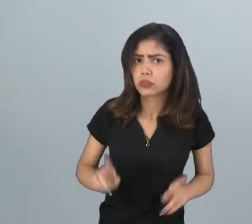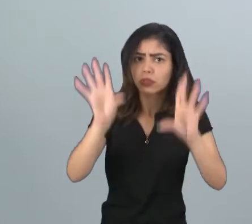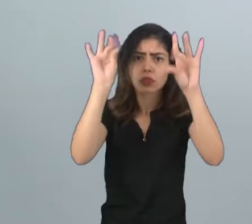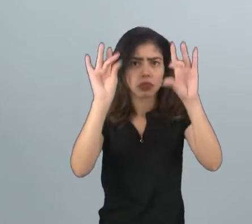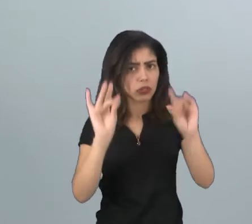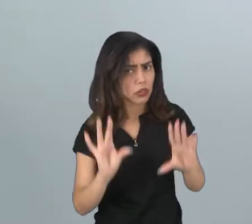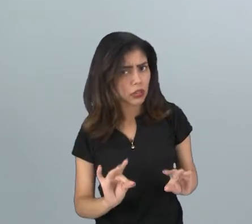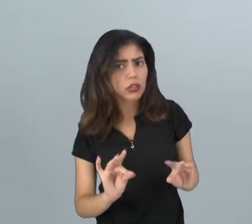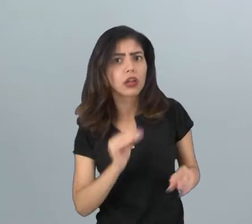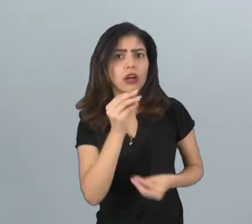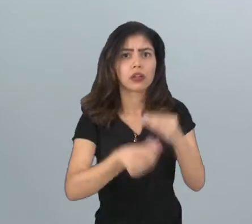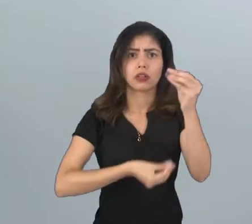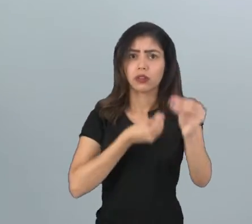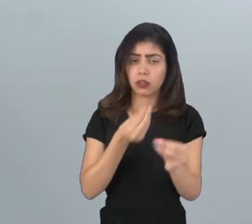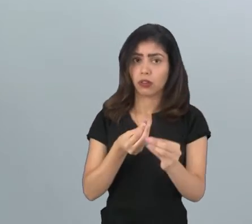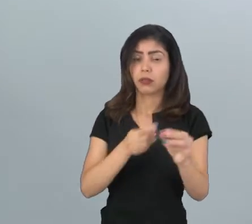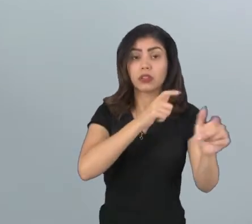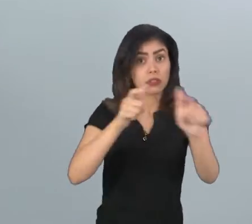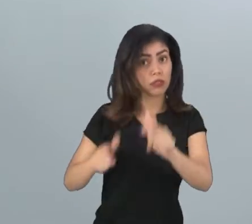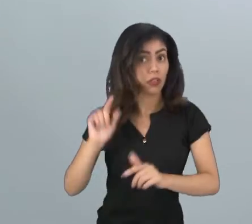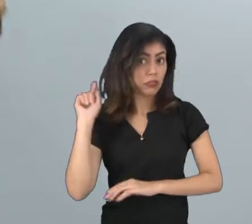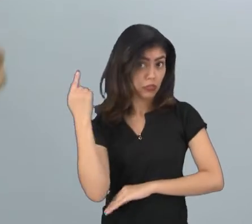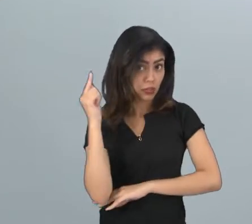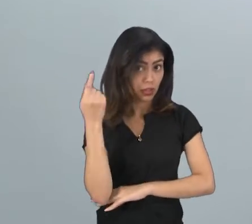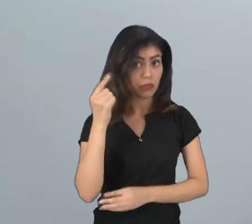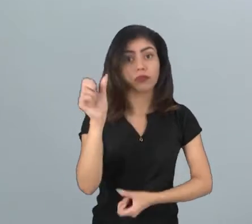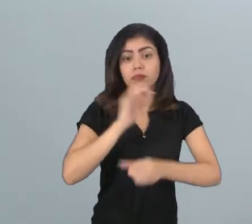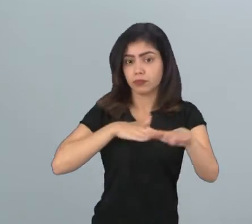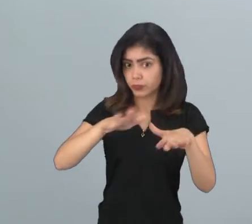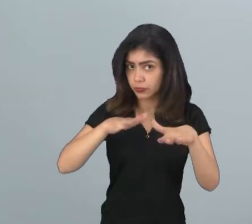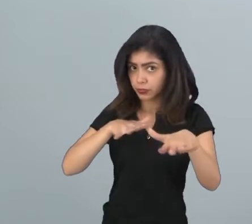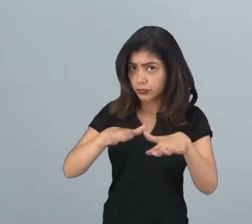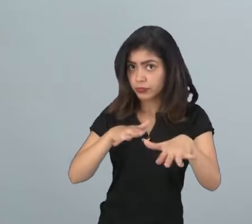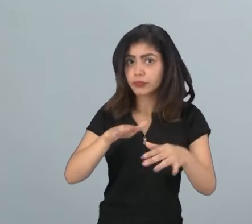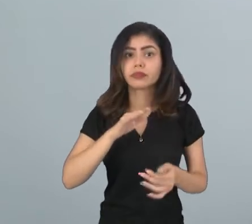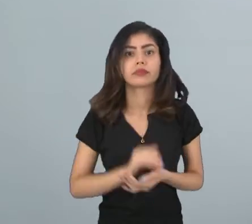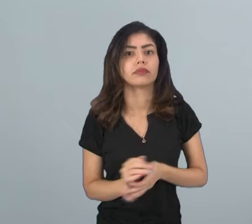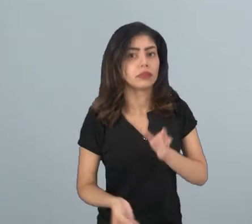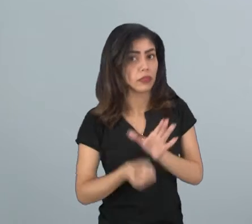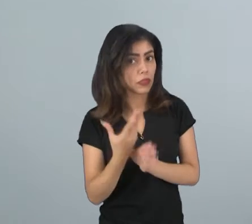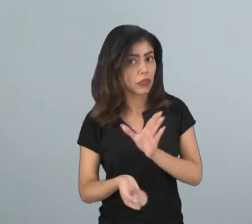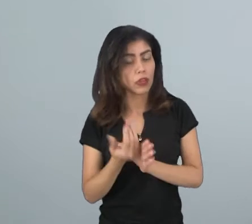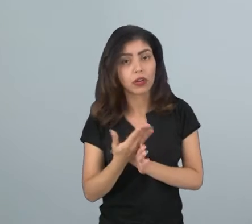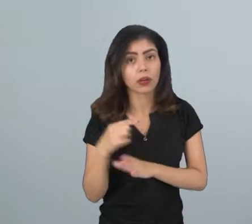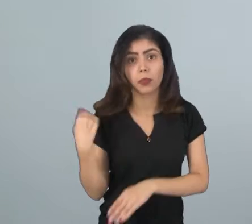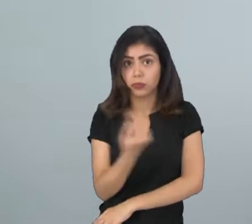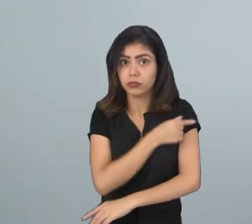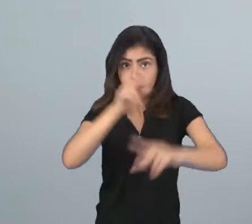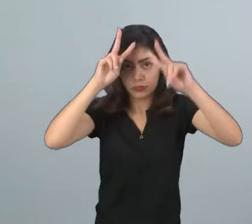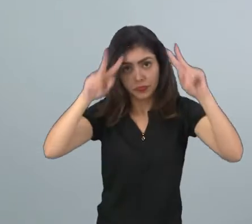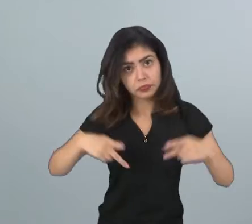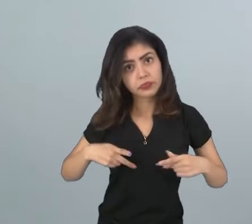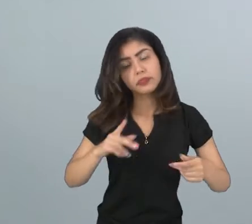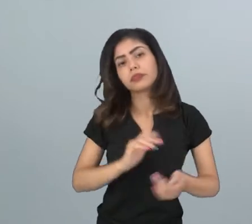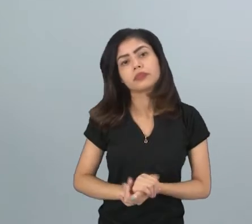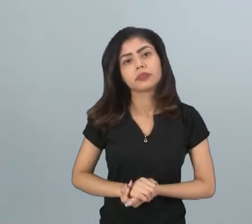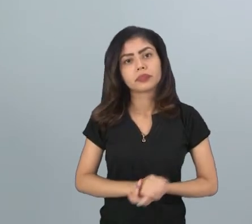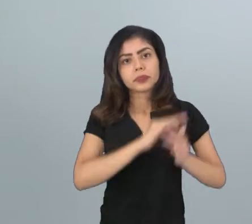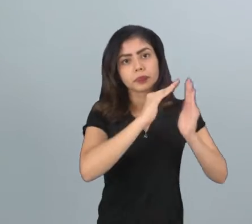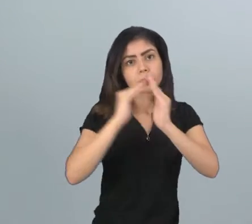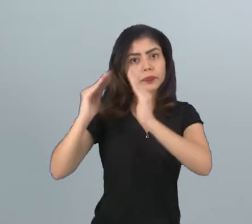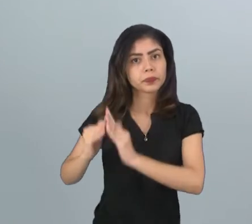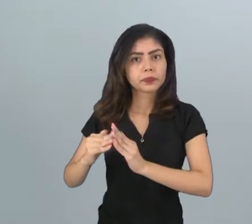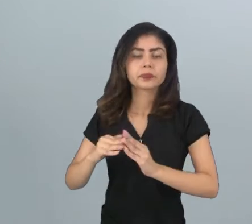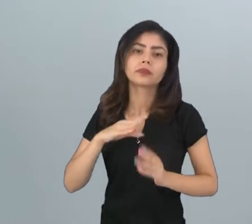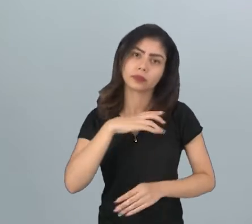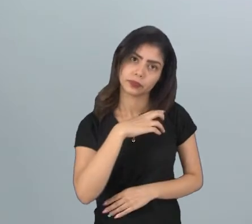constitui, como esse espaço geográfico é movimentado, como ele é gerado pelo ser humano, por nós